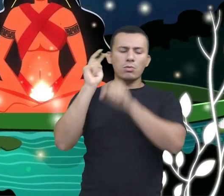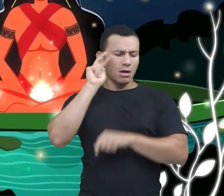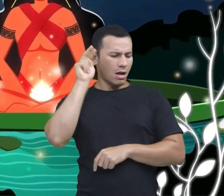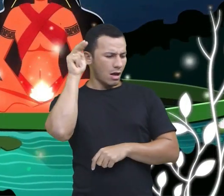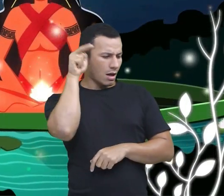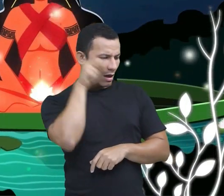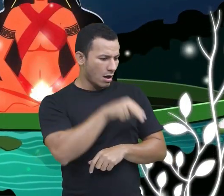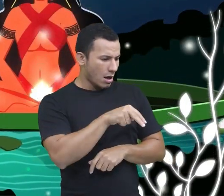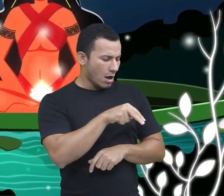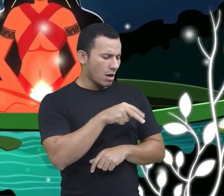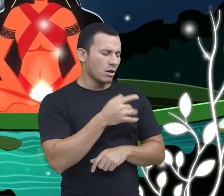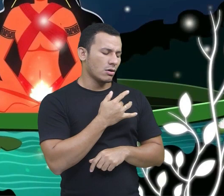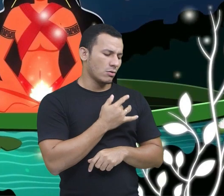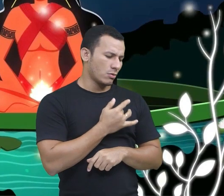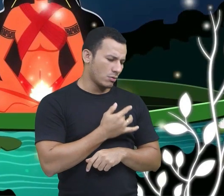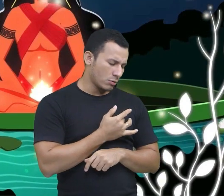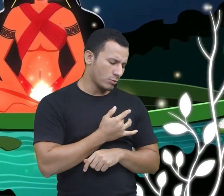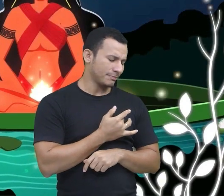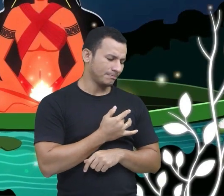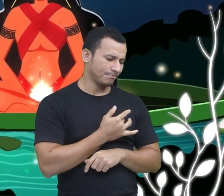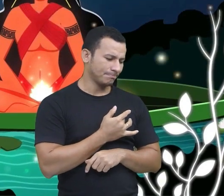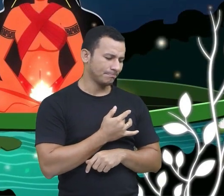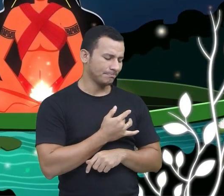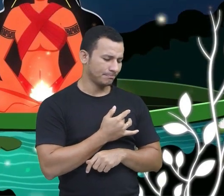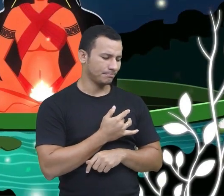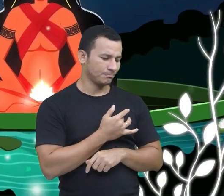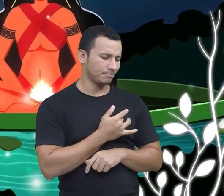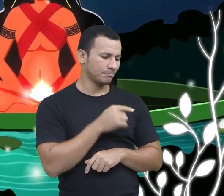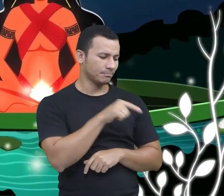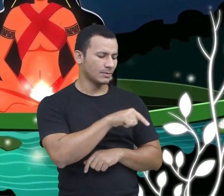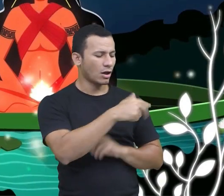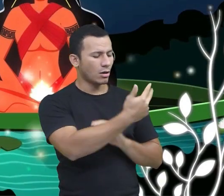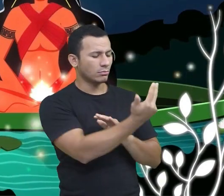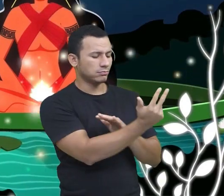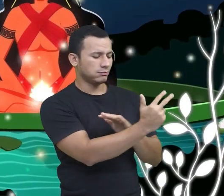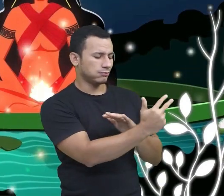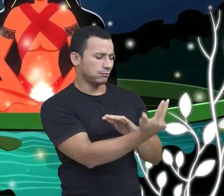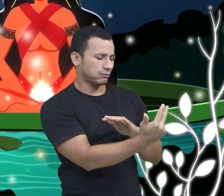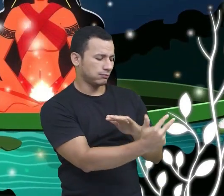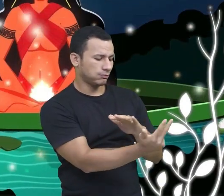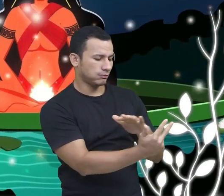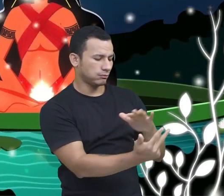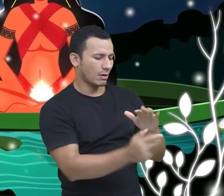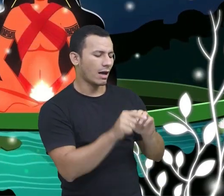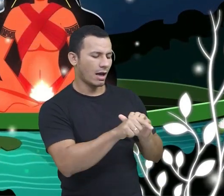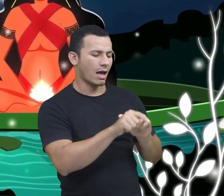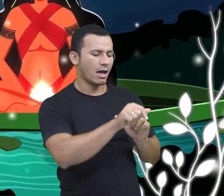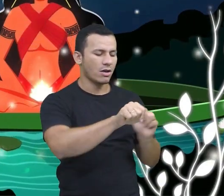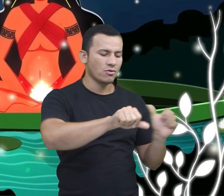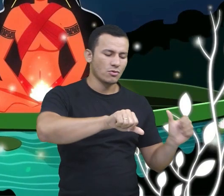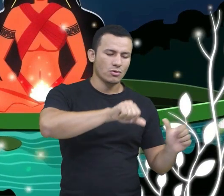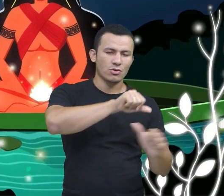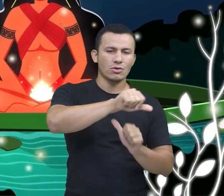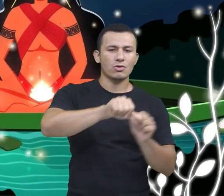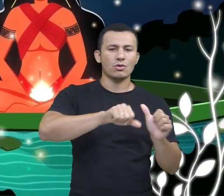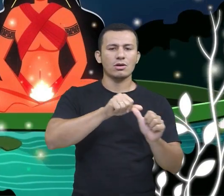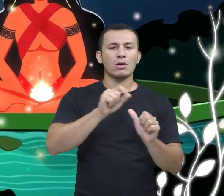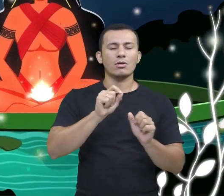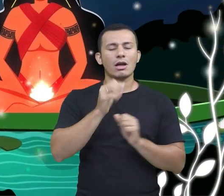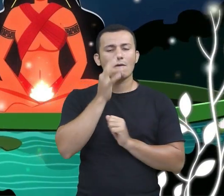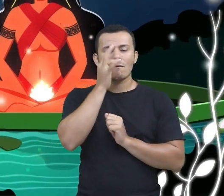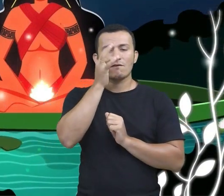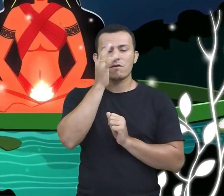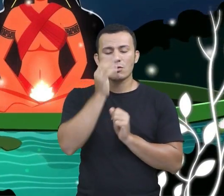ali, ficou com pena, teve misericórdia ali da Nayá e transformou ela numa linda flor.